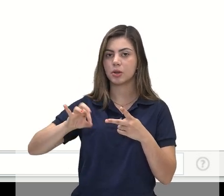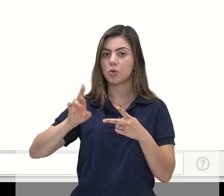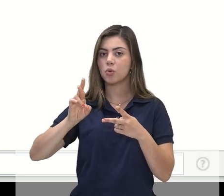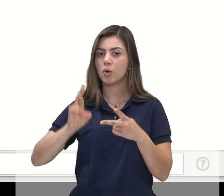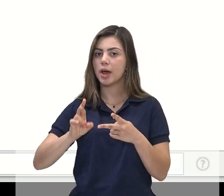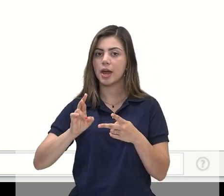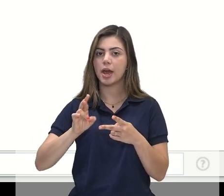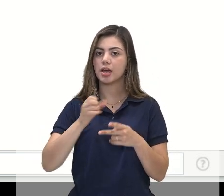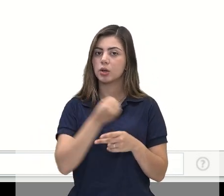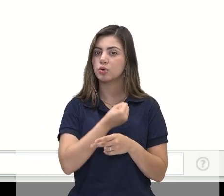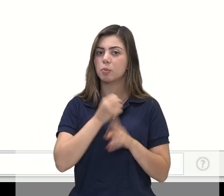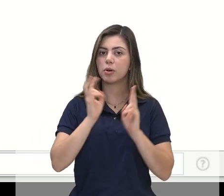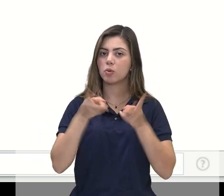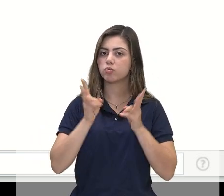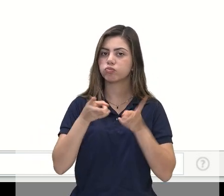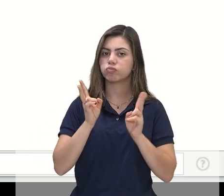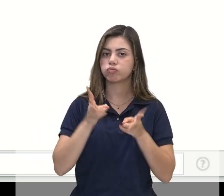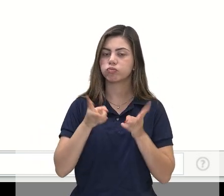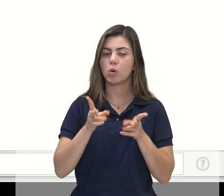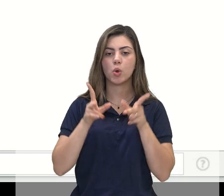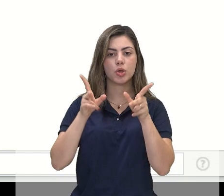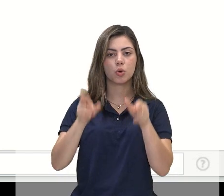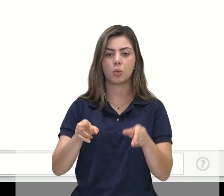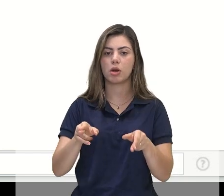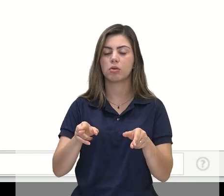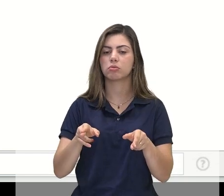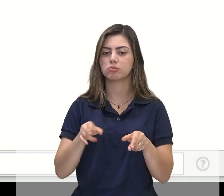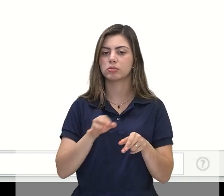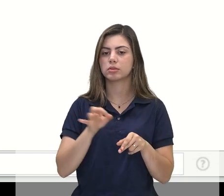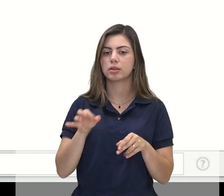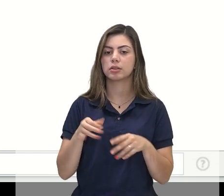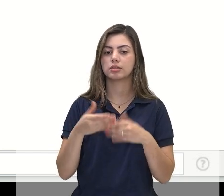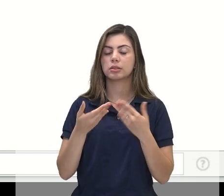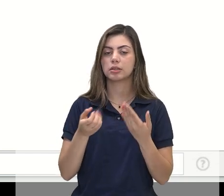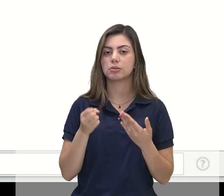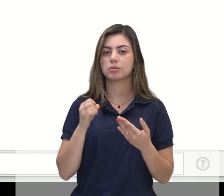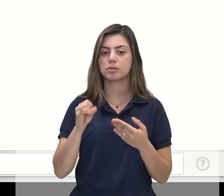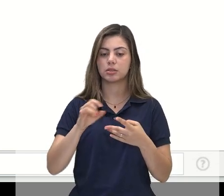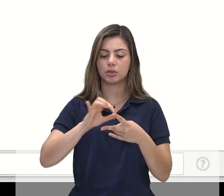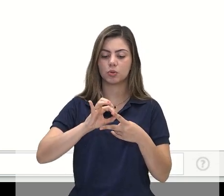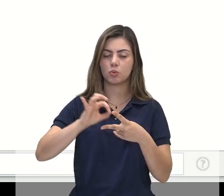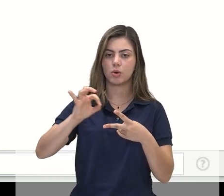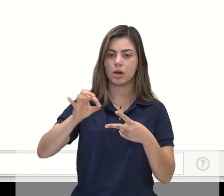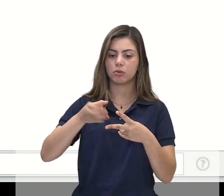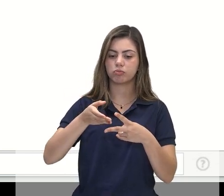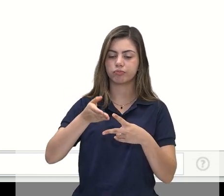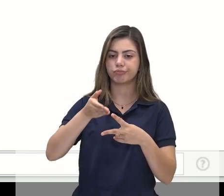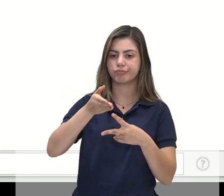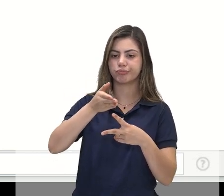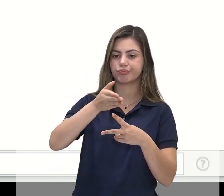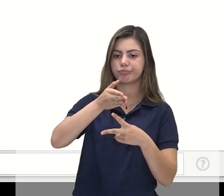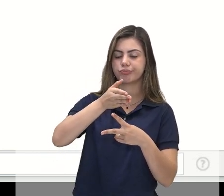é notório, certo? A gente vai aumentando aqui, quanto maior for o arco, maior, né,